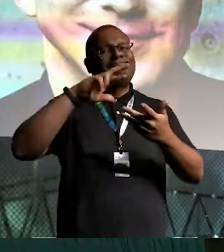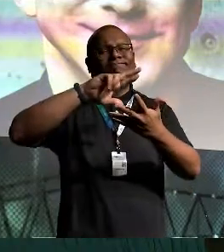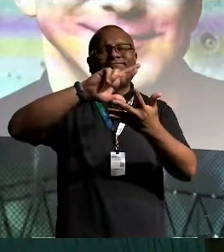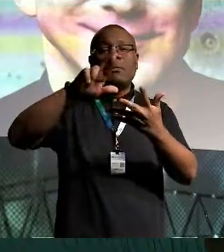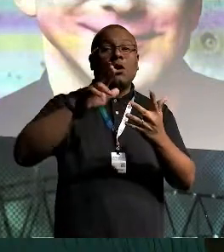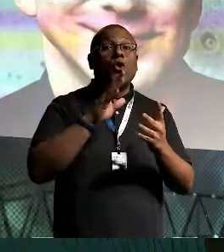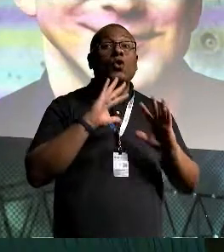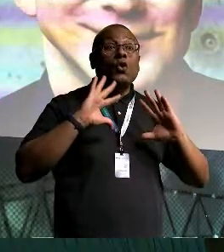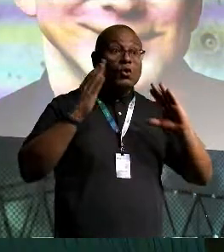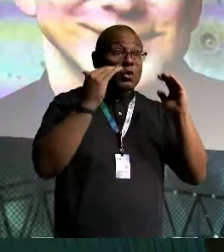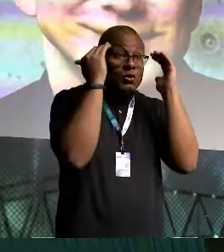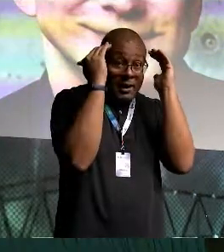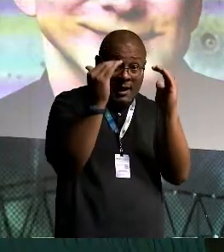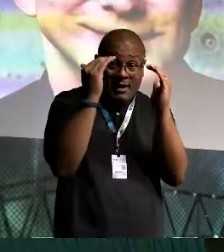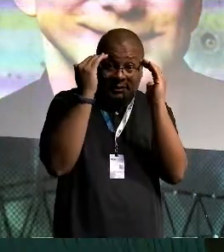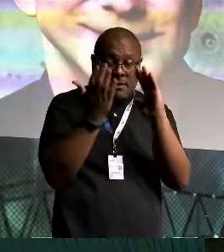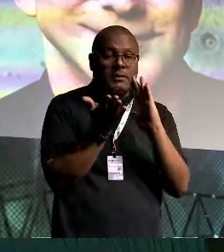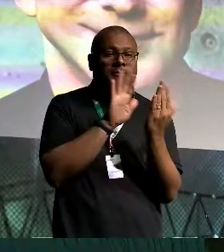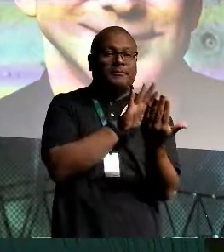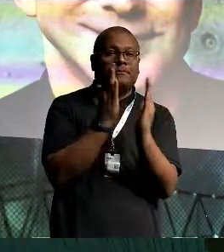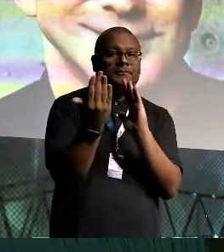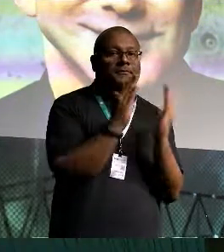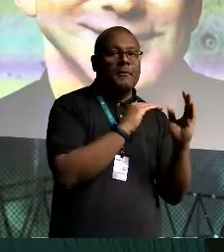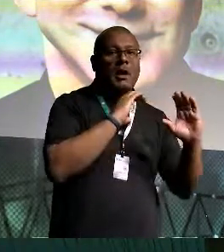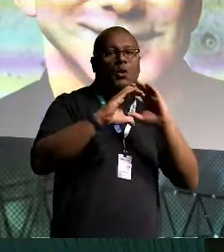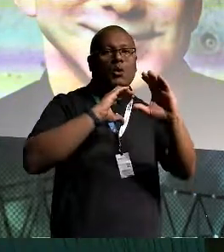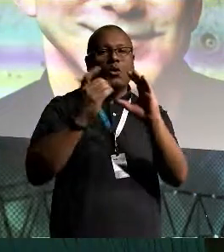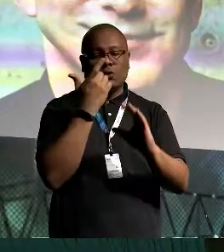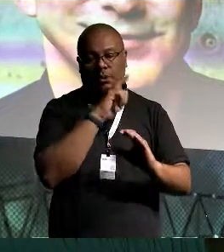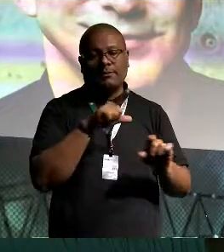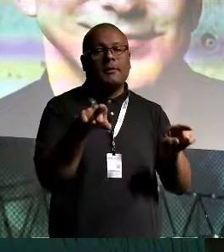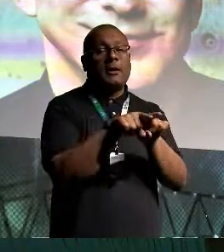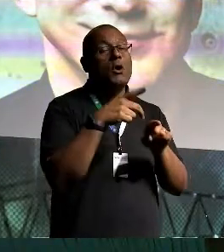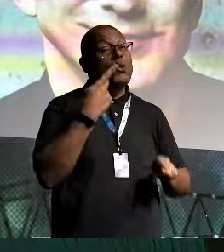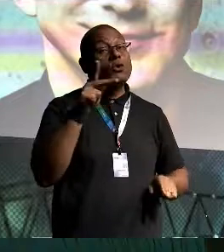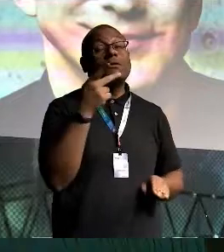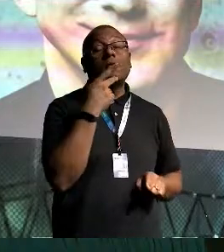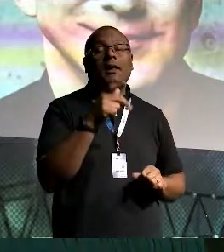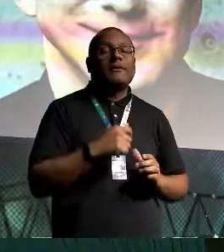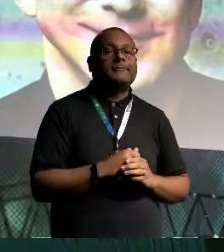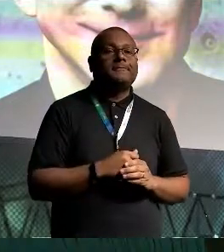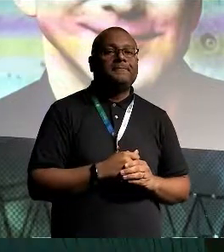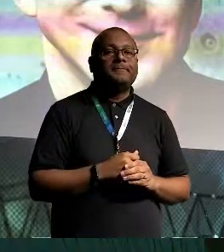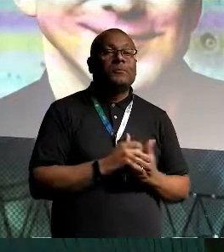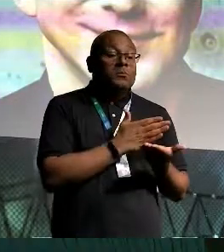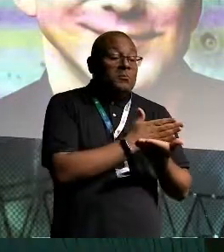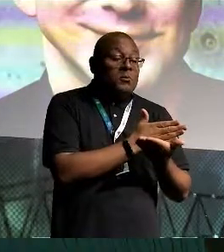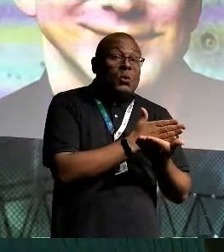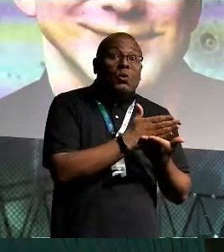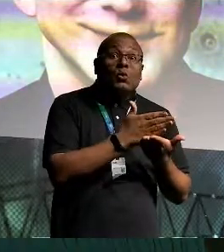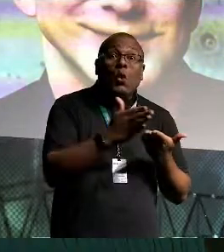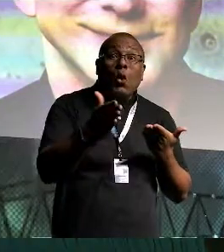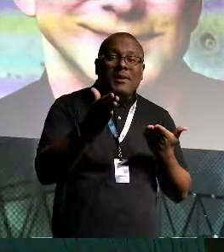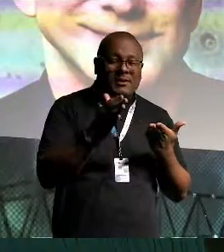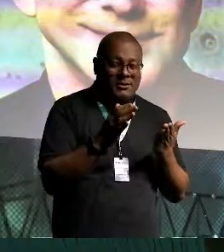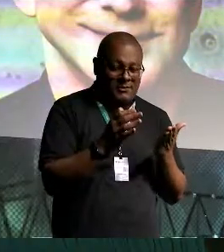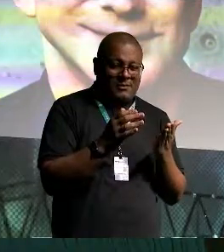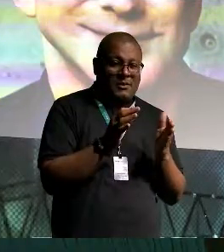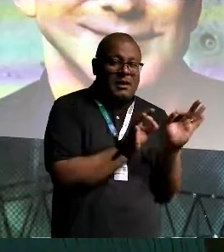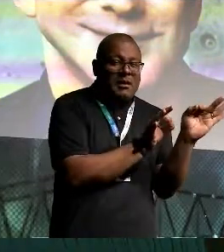se comunicar entre os times. Ele falava também que desde o zero, desde o